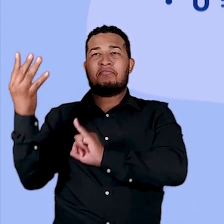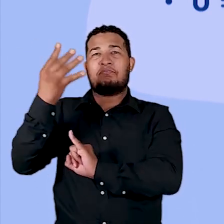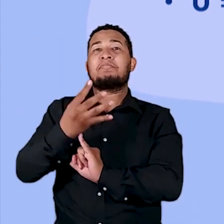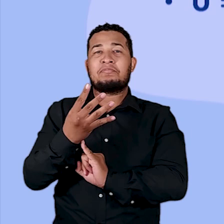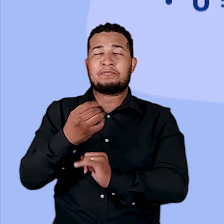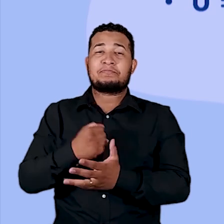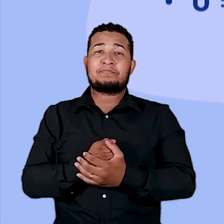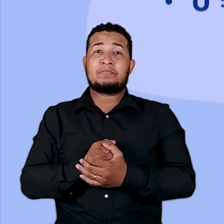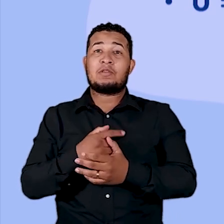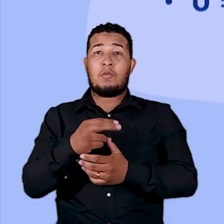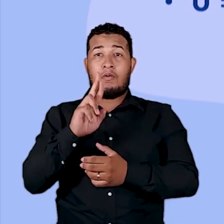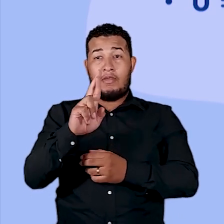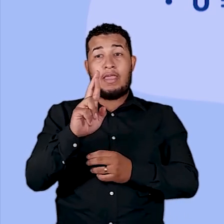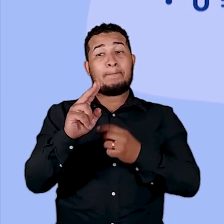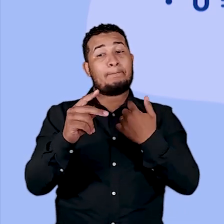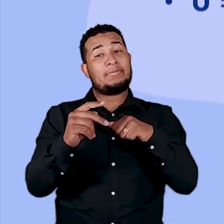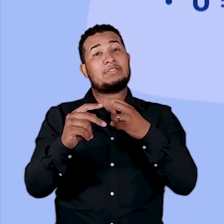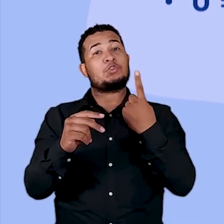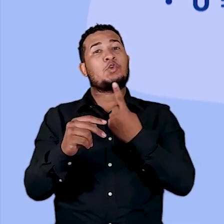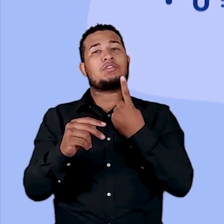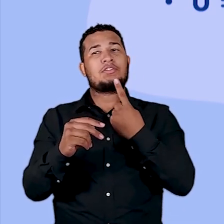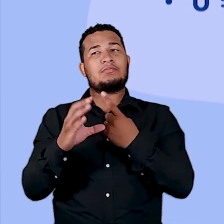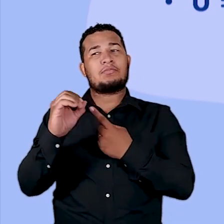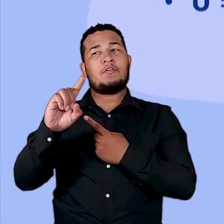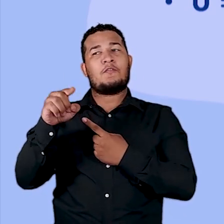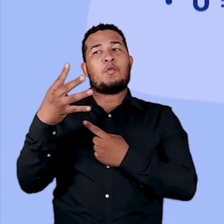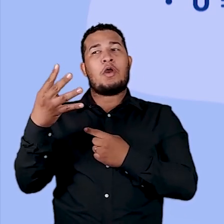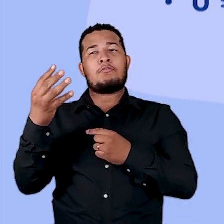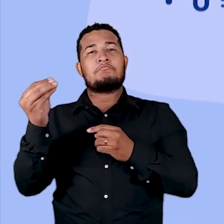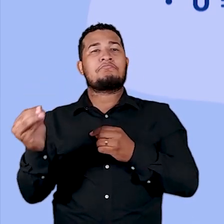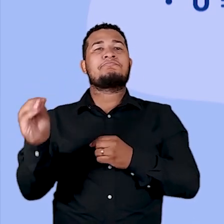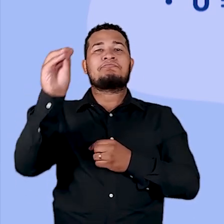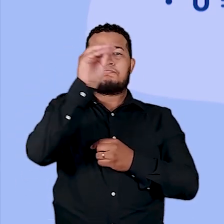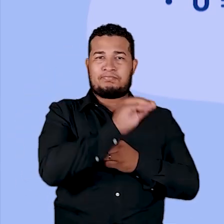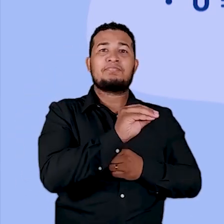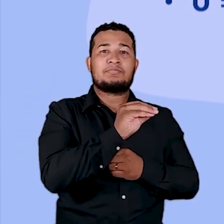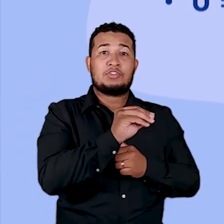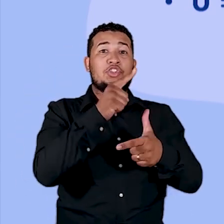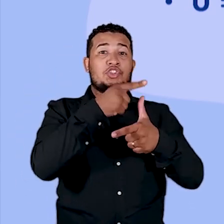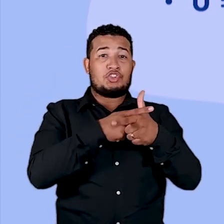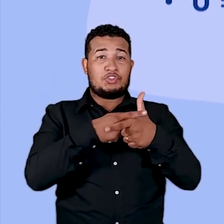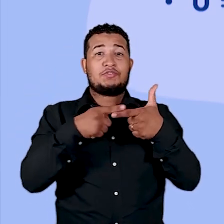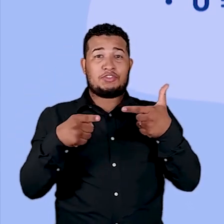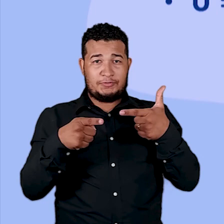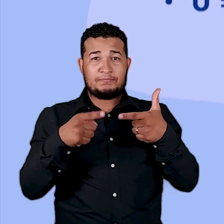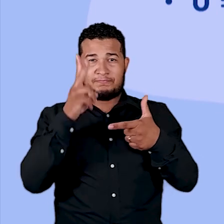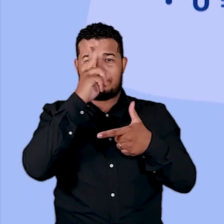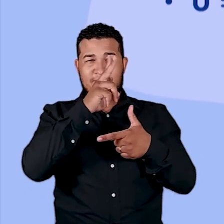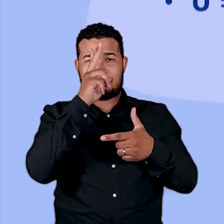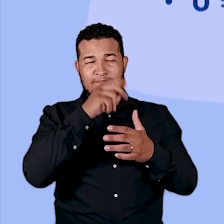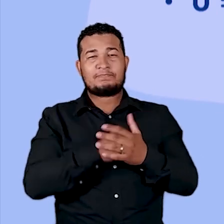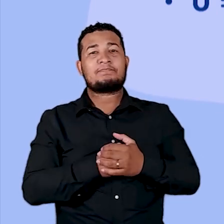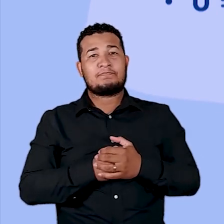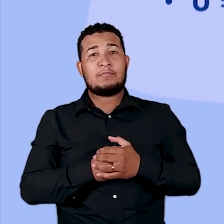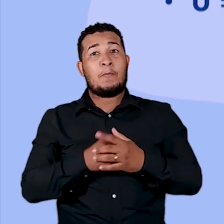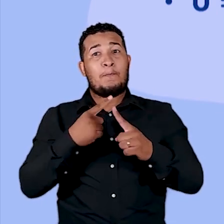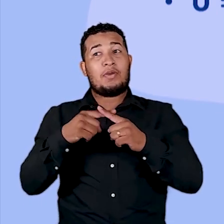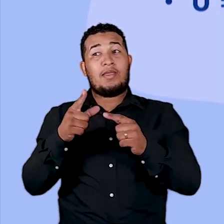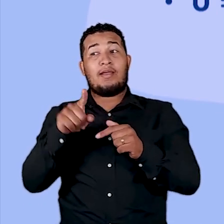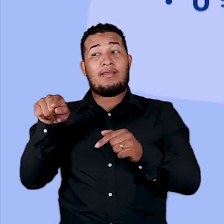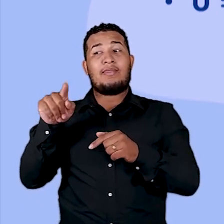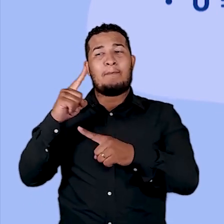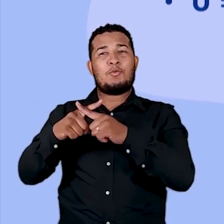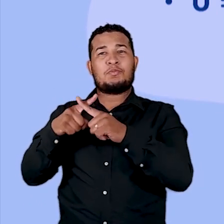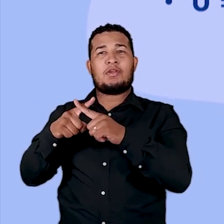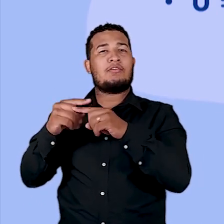Quero saber o R, então a gente tem que deixar o R isolado. O 0,4 está atrapalhando, a gente vai passar ele para o outro lado, dividir,